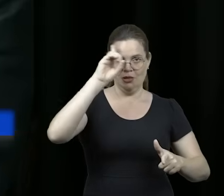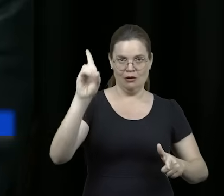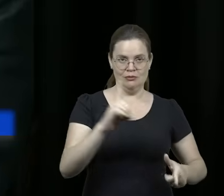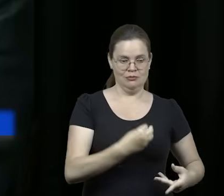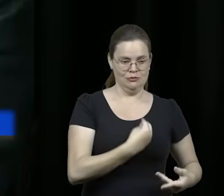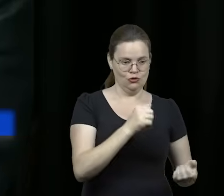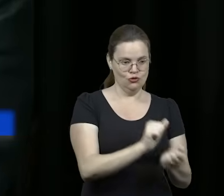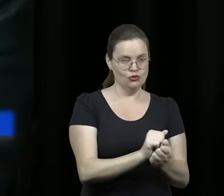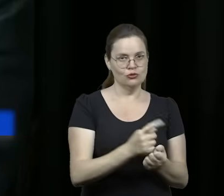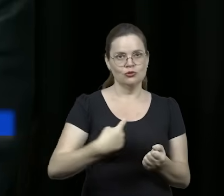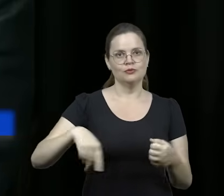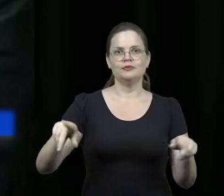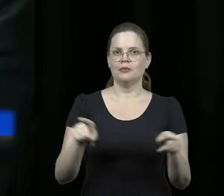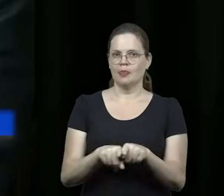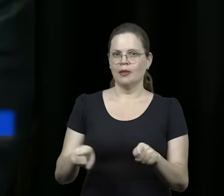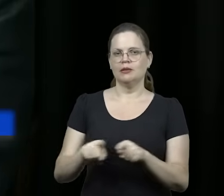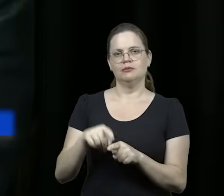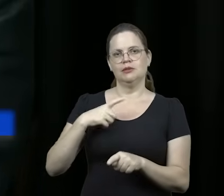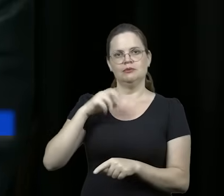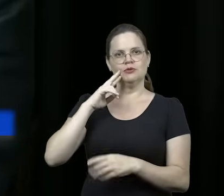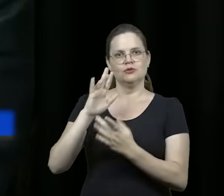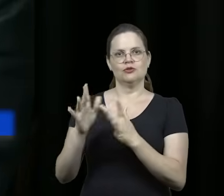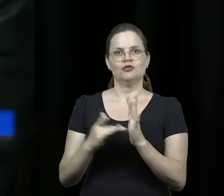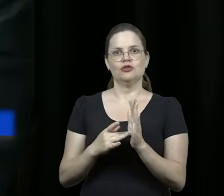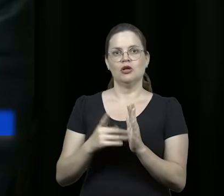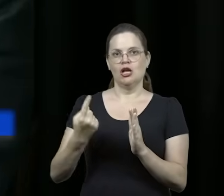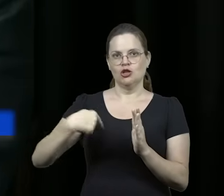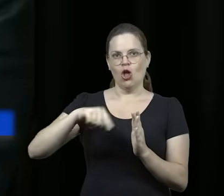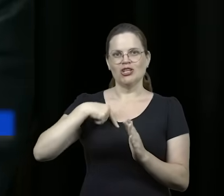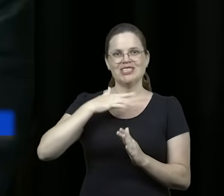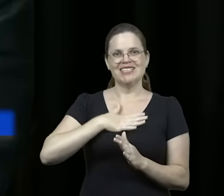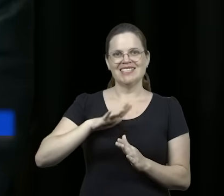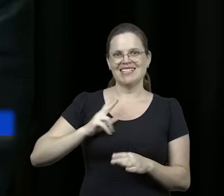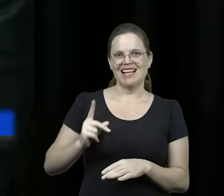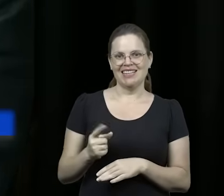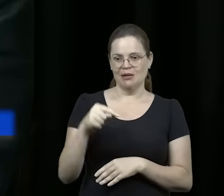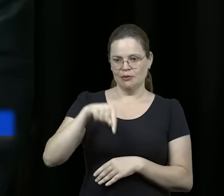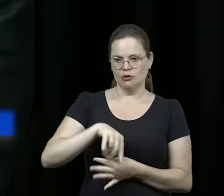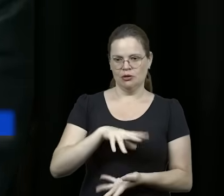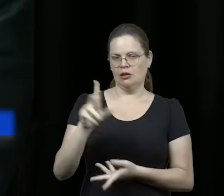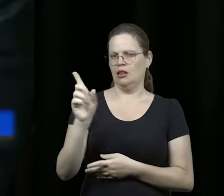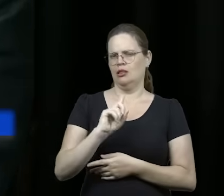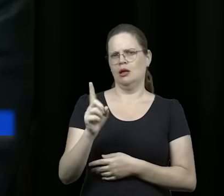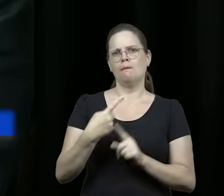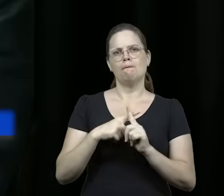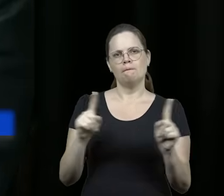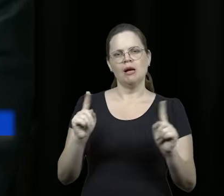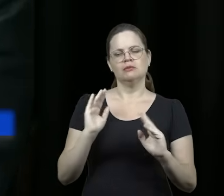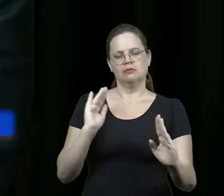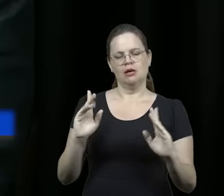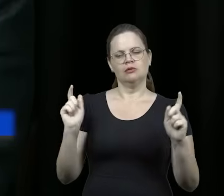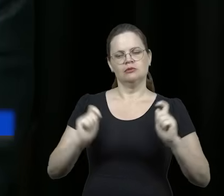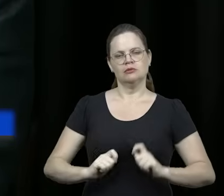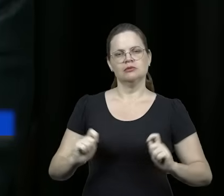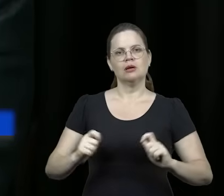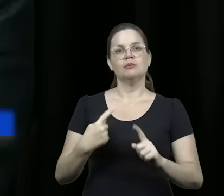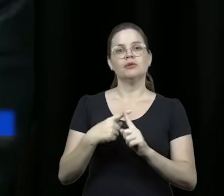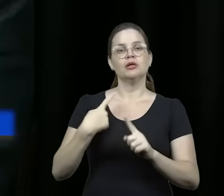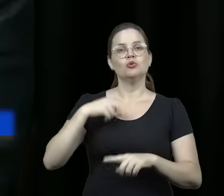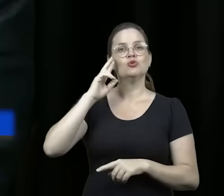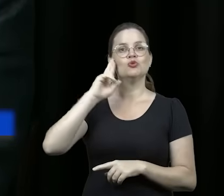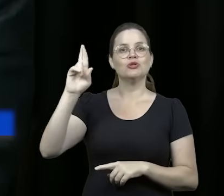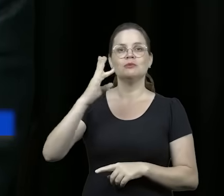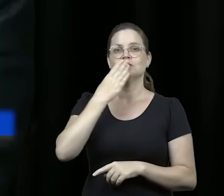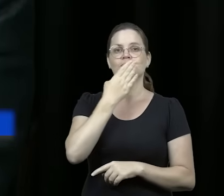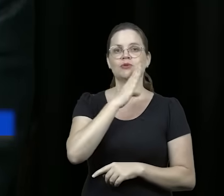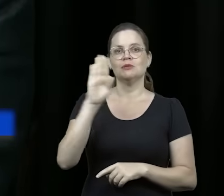aqui, mas nosso esconderijo é. Então, Ele vai estar conosco todos os dias. Ele